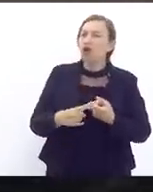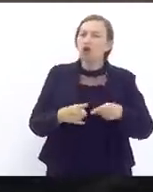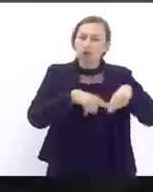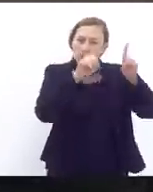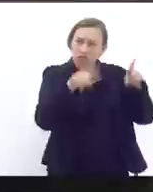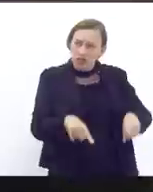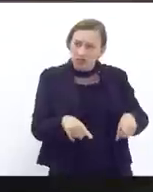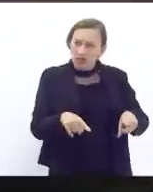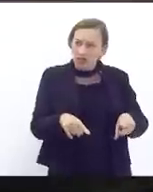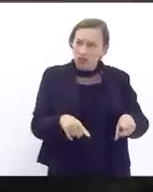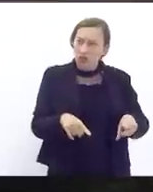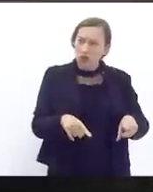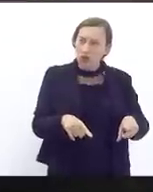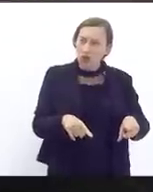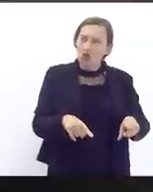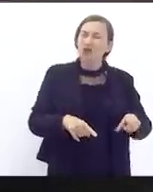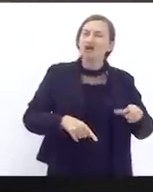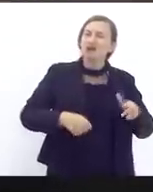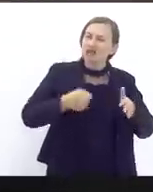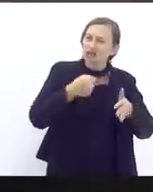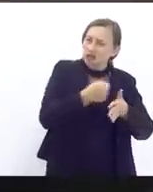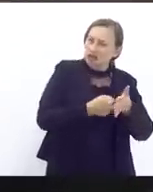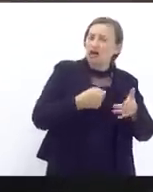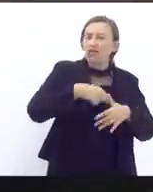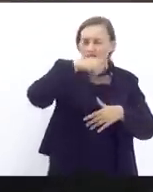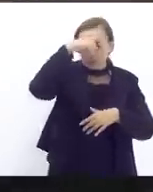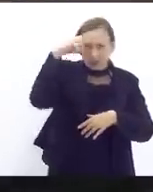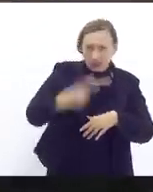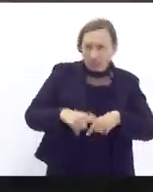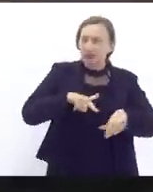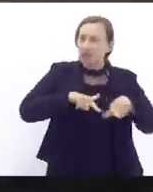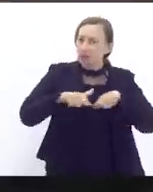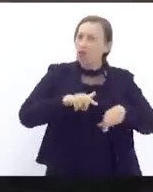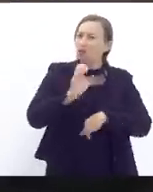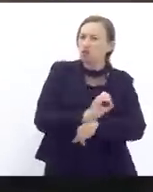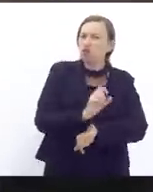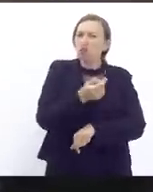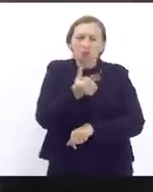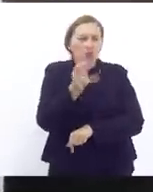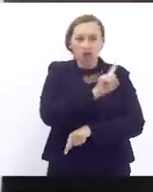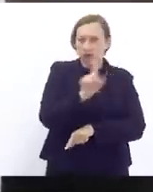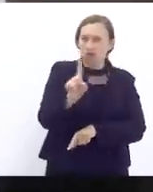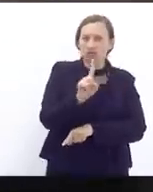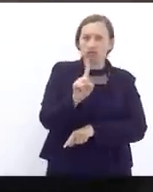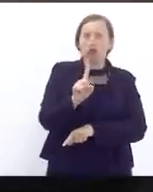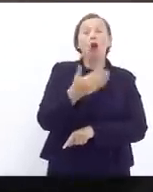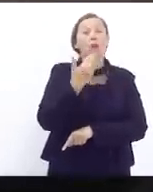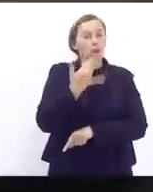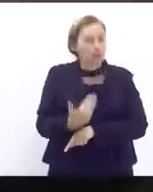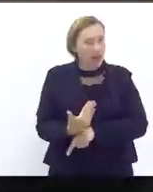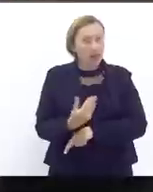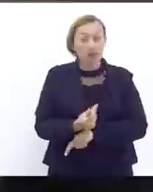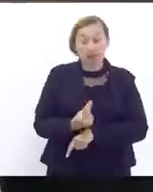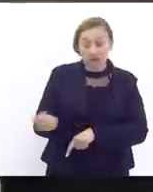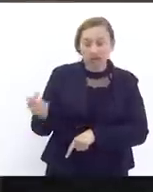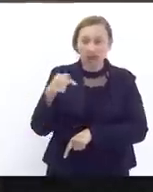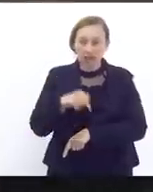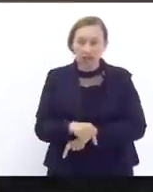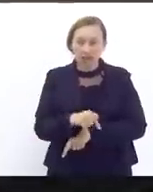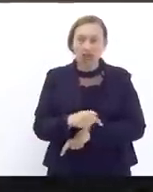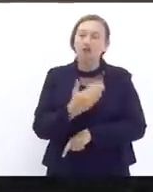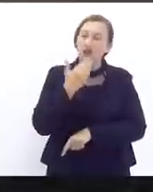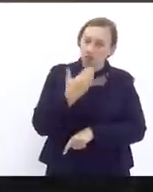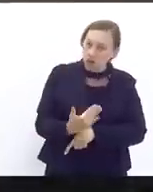que instituiu a pensão ele trabalhou para esse estado e não foi pouco então eu peço saio daqui fazendo